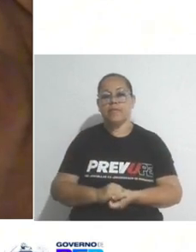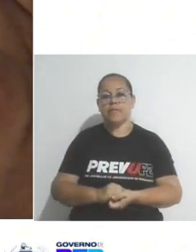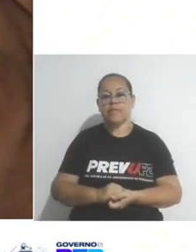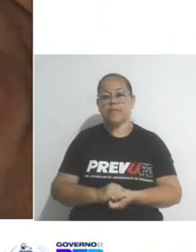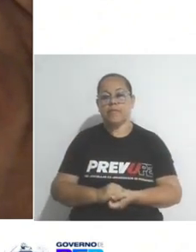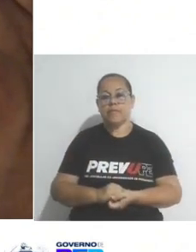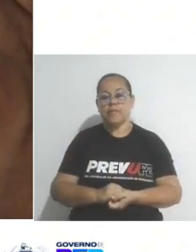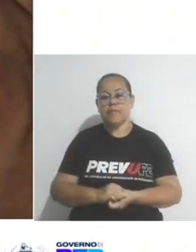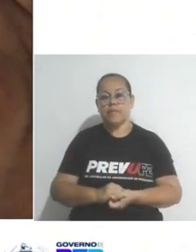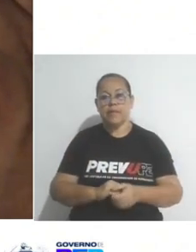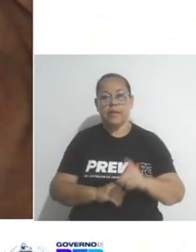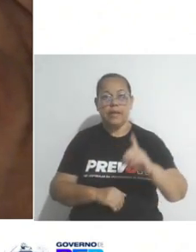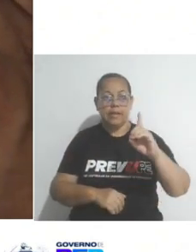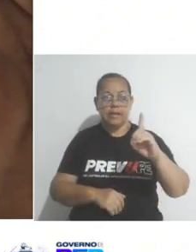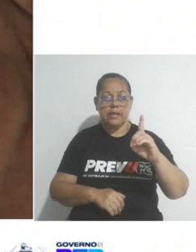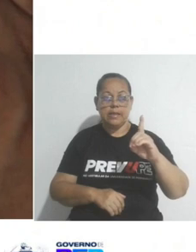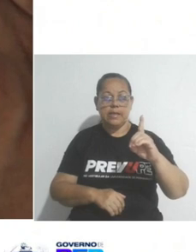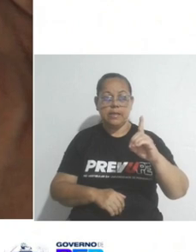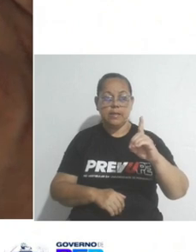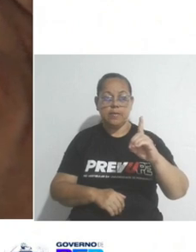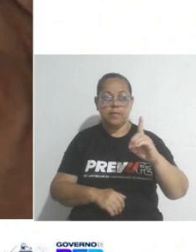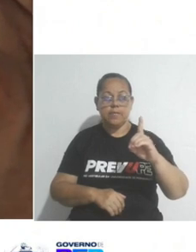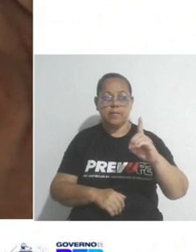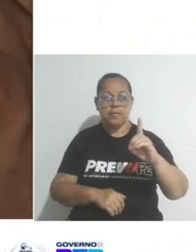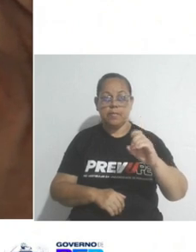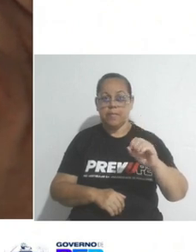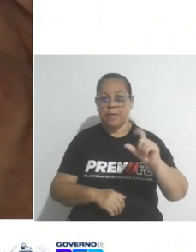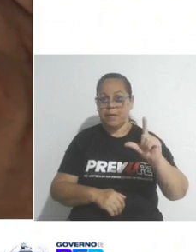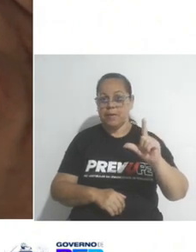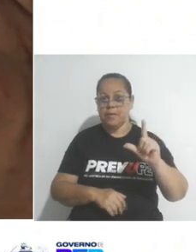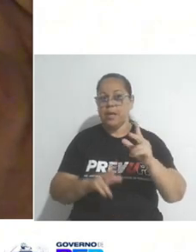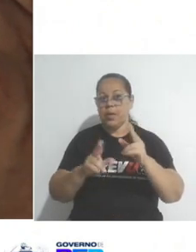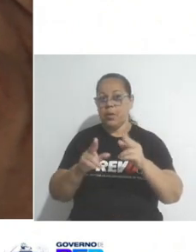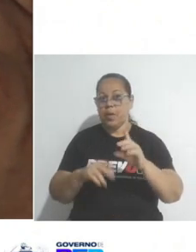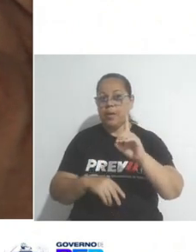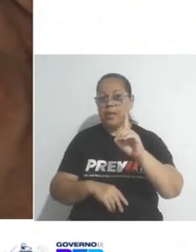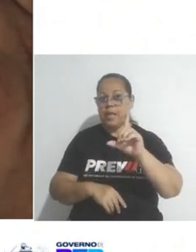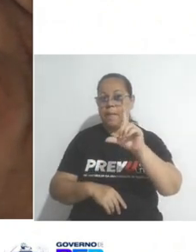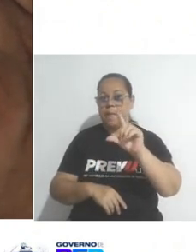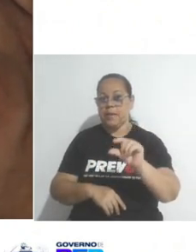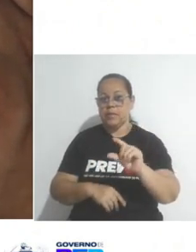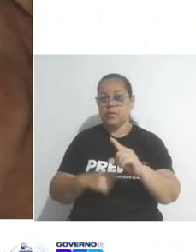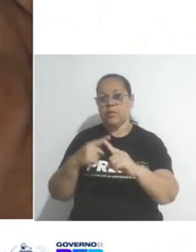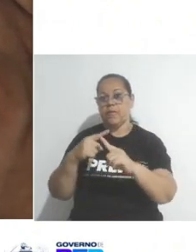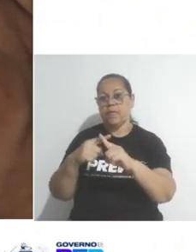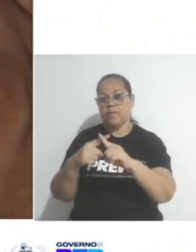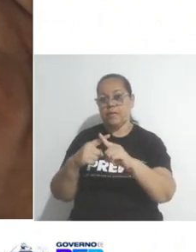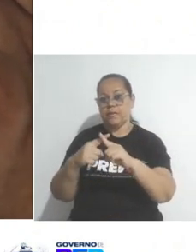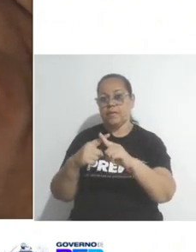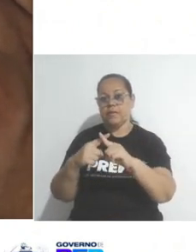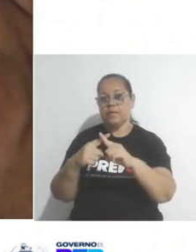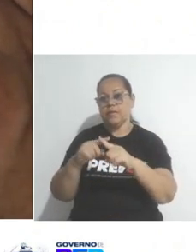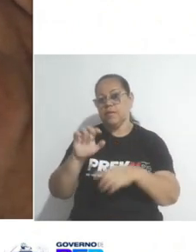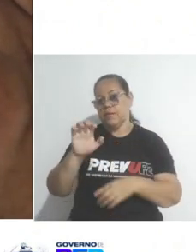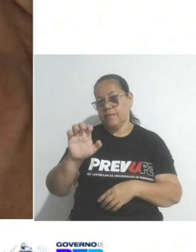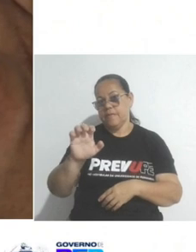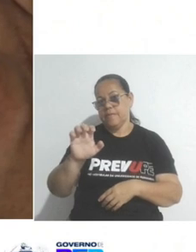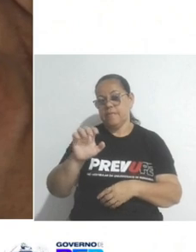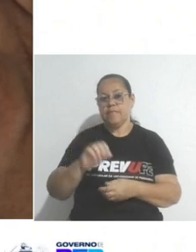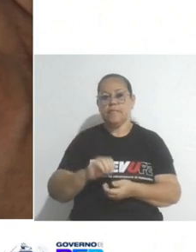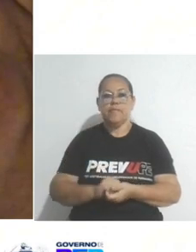distância no real é igual a distância no mapa vezes a escala